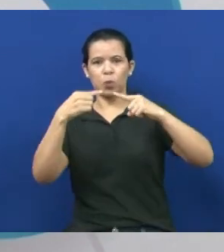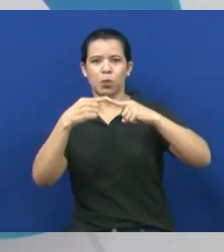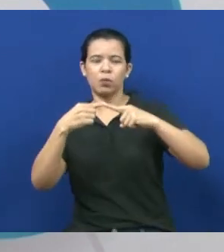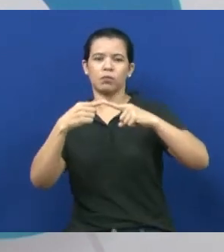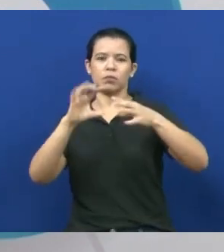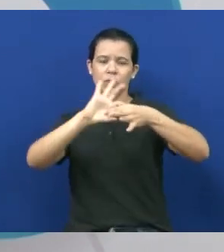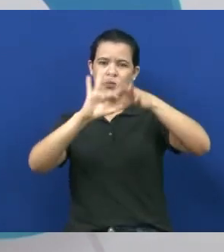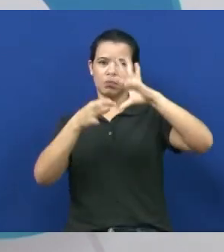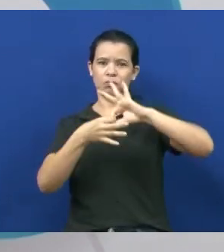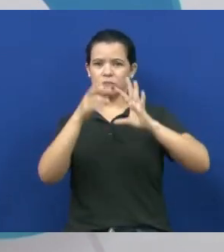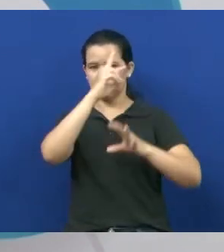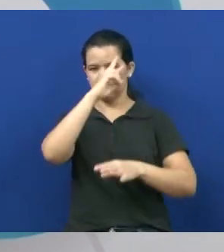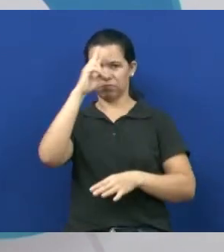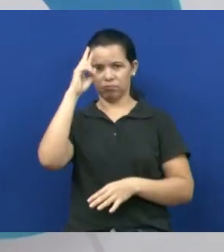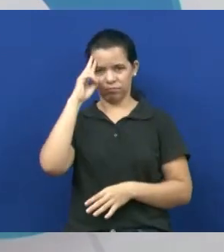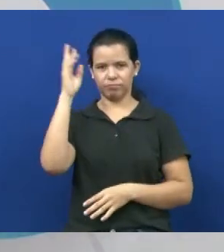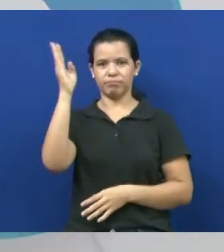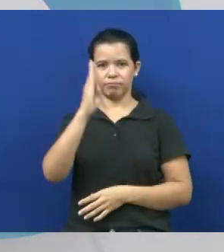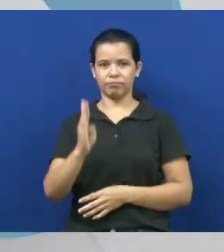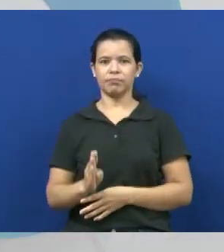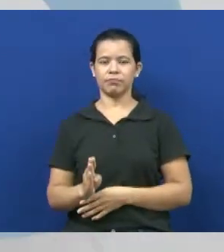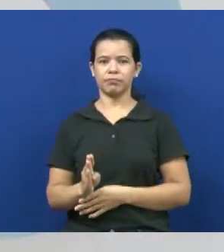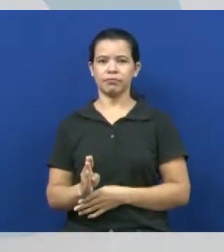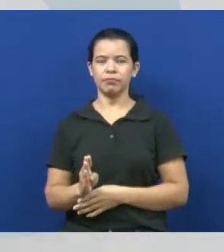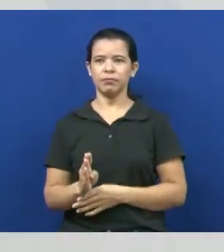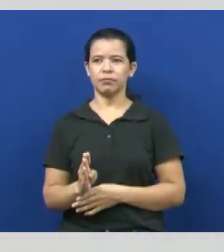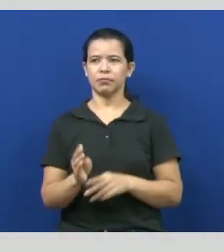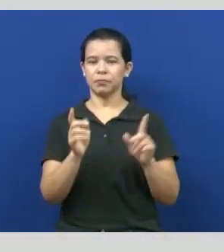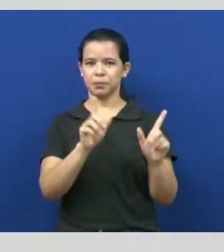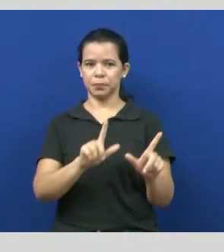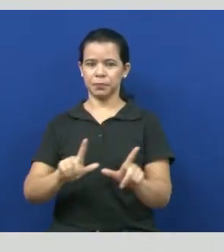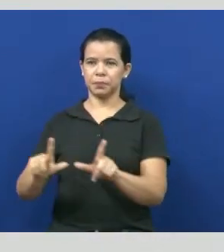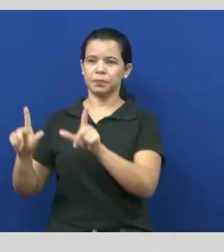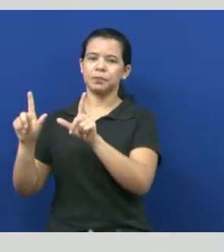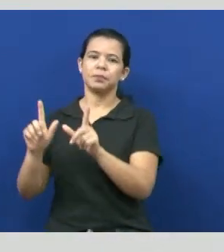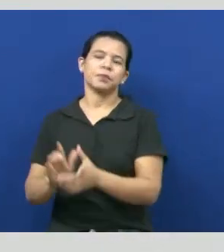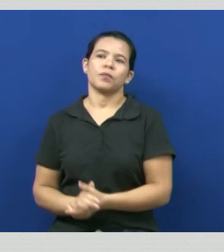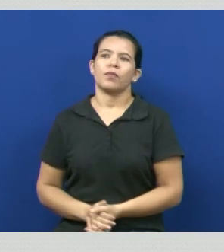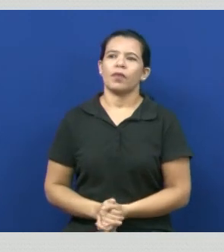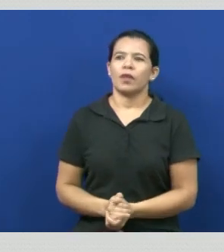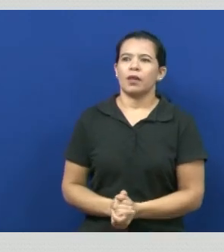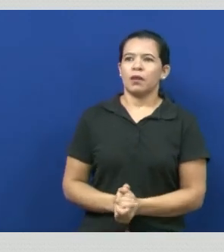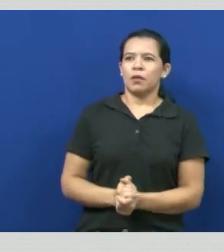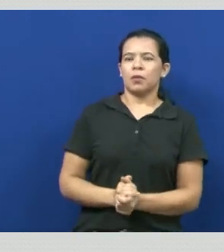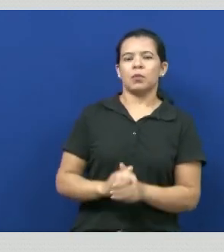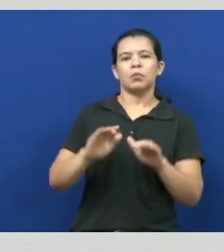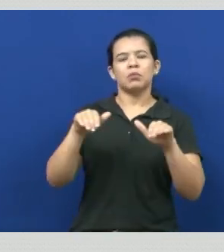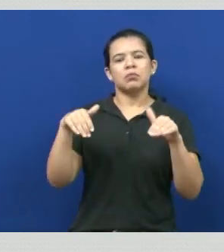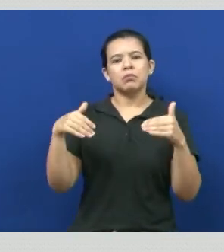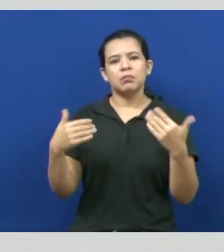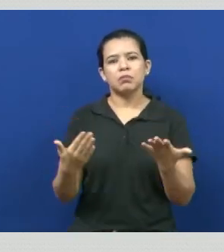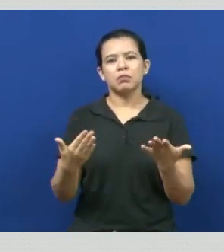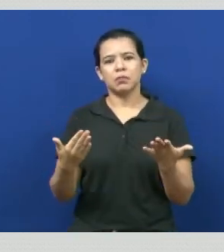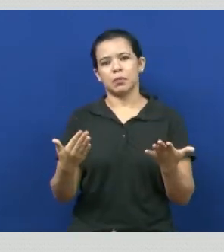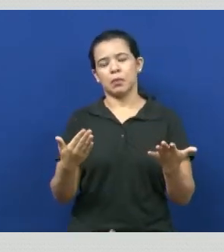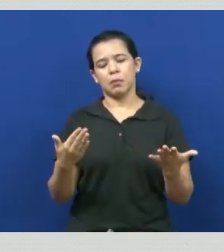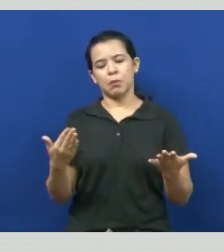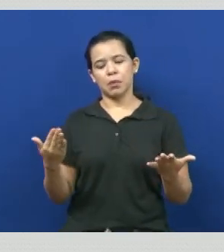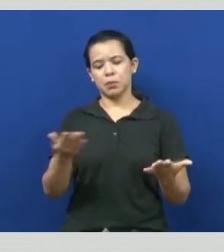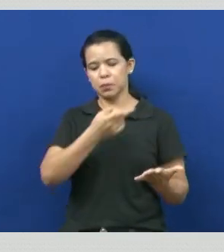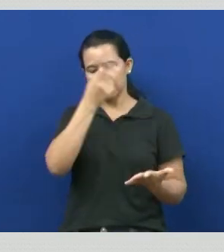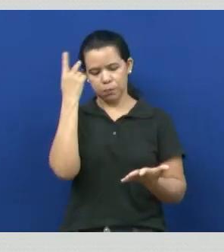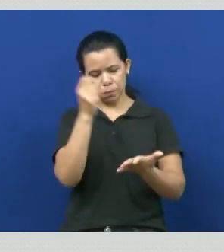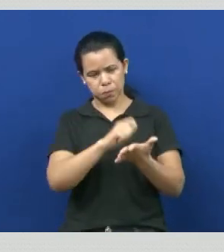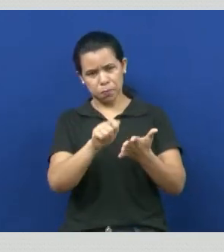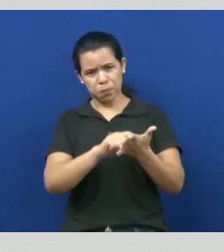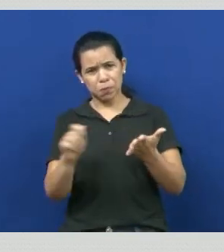Brasil passava. Continuando nos nossos slides. Quais foram os nossos principais representantes e as obras que